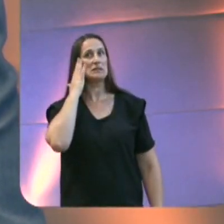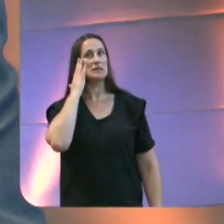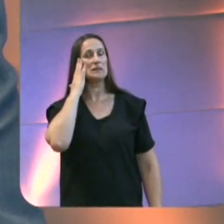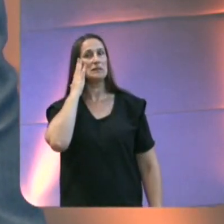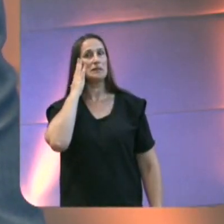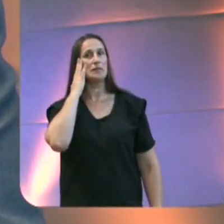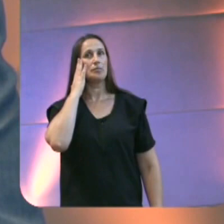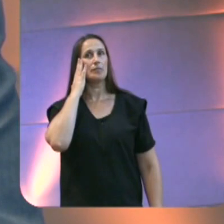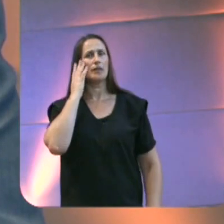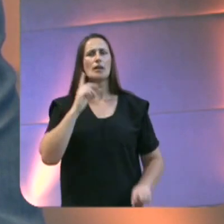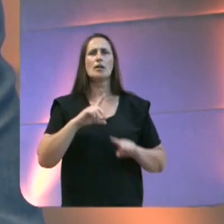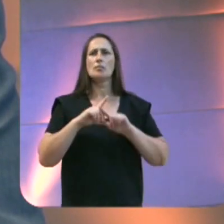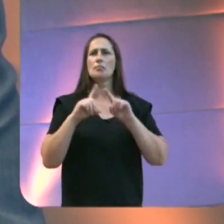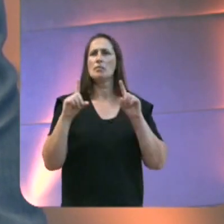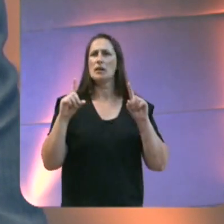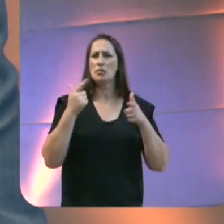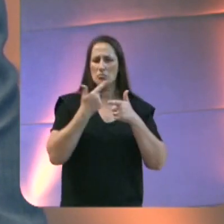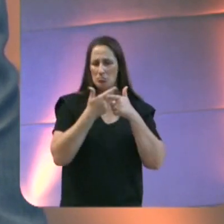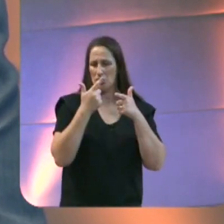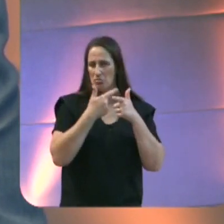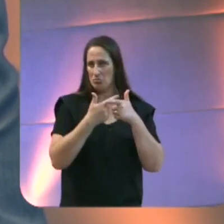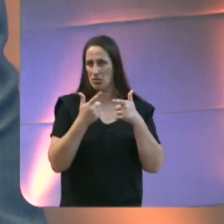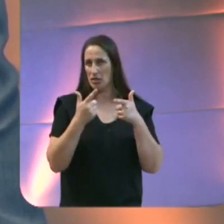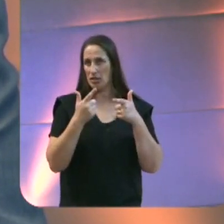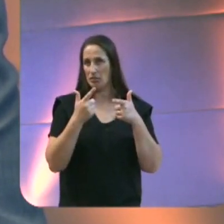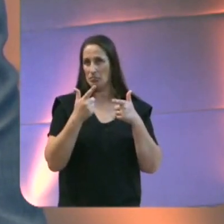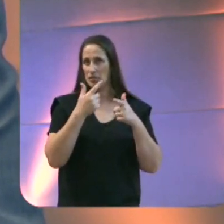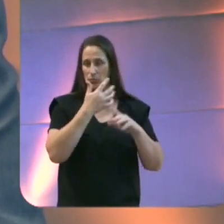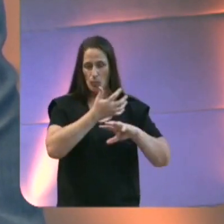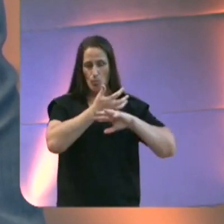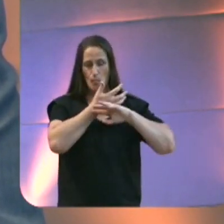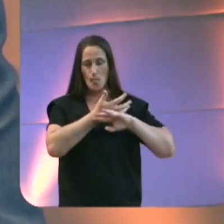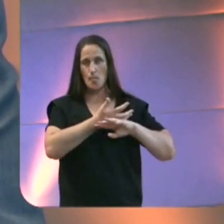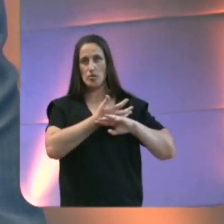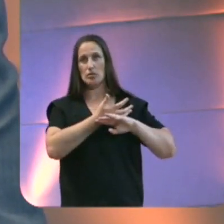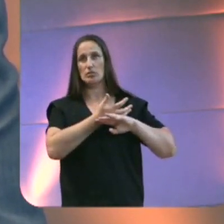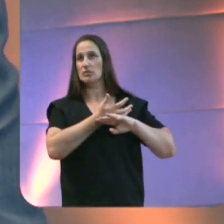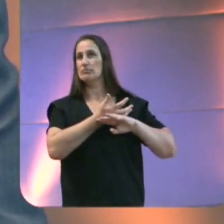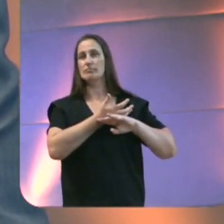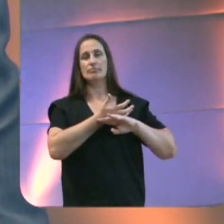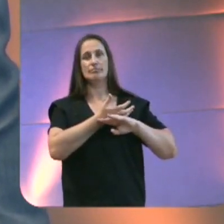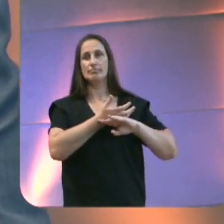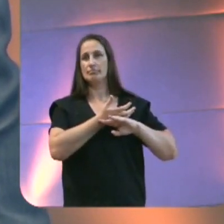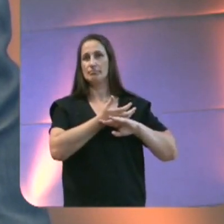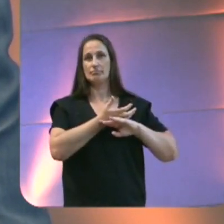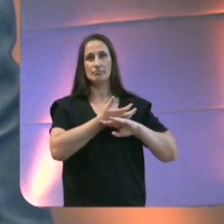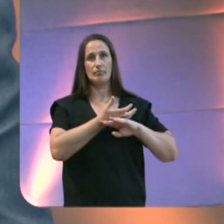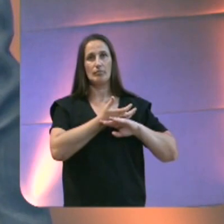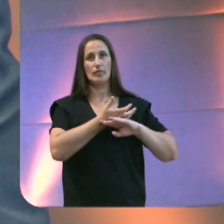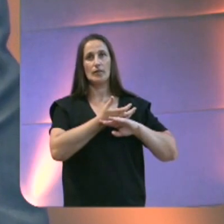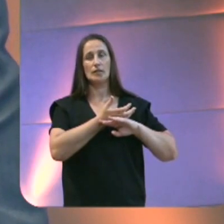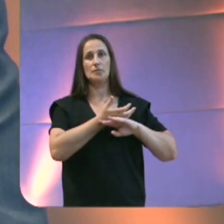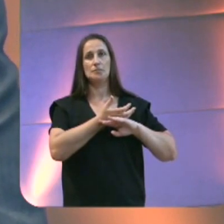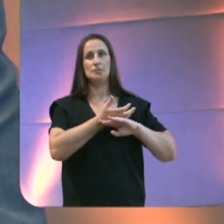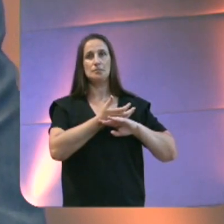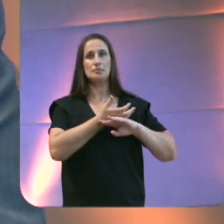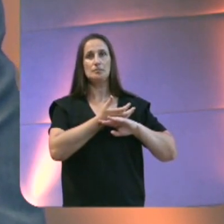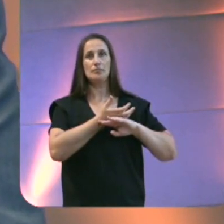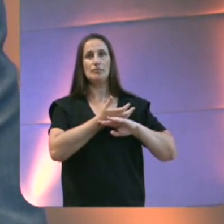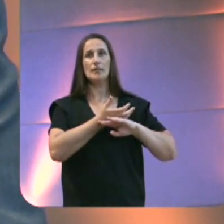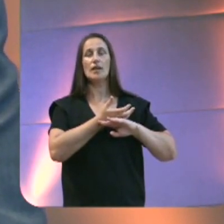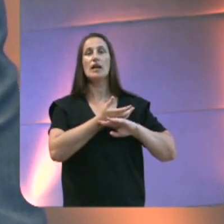Mas não são as batalhas que esvaziam o nosso tanque. É o fato da gente